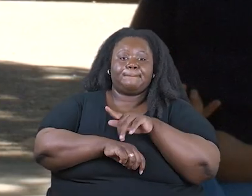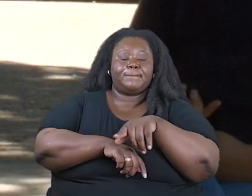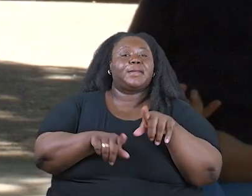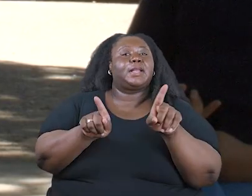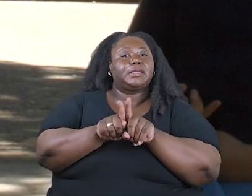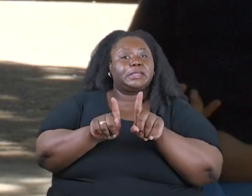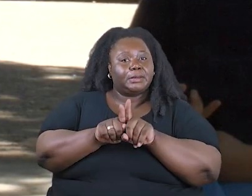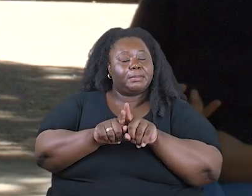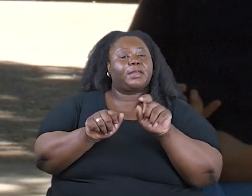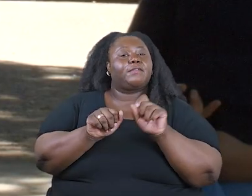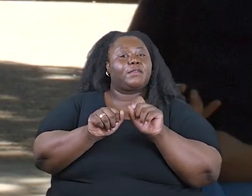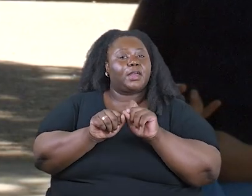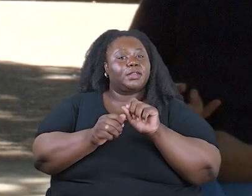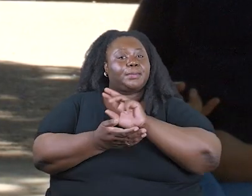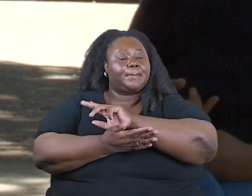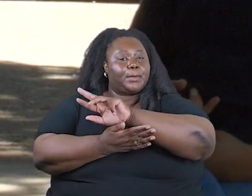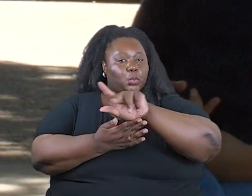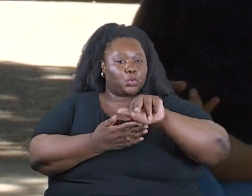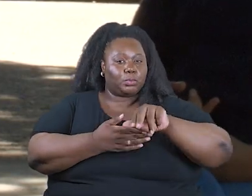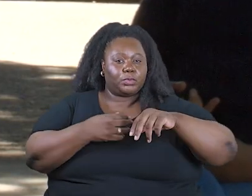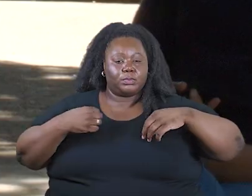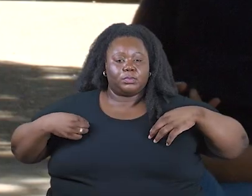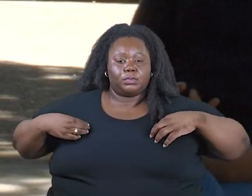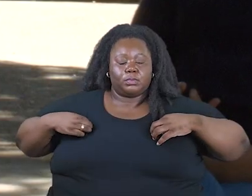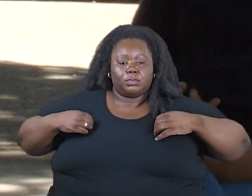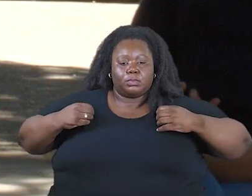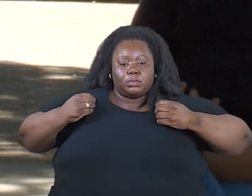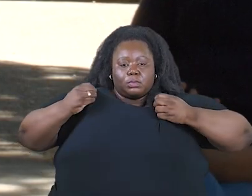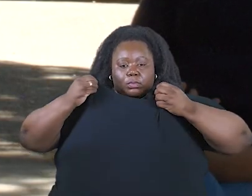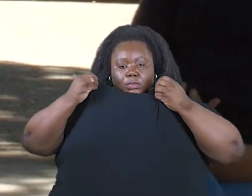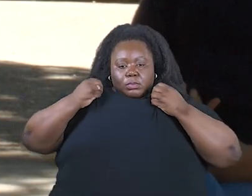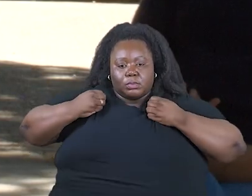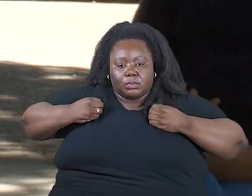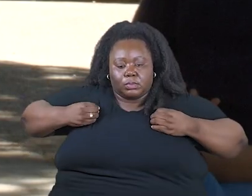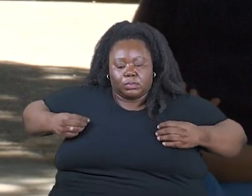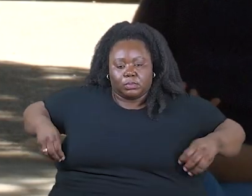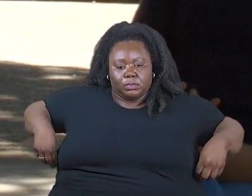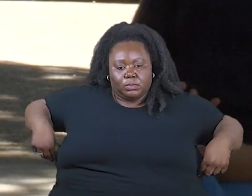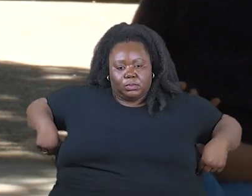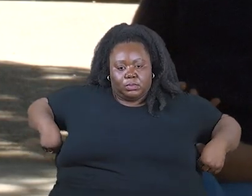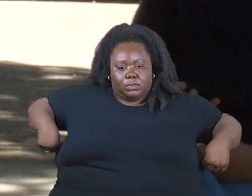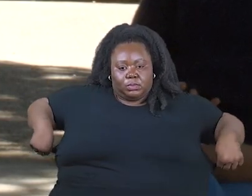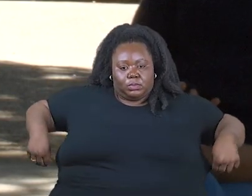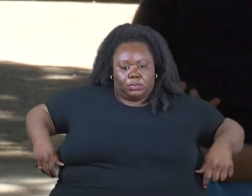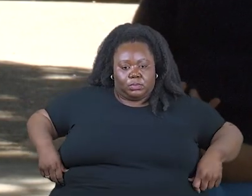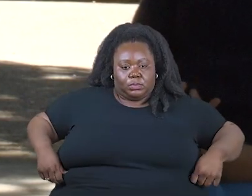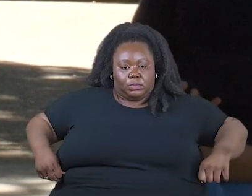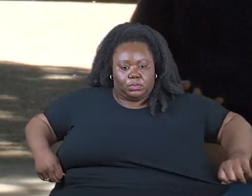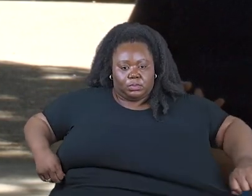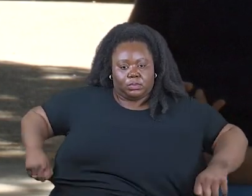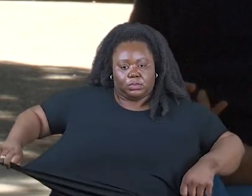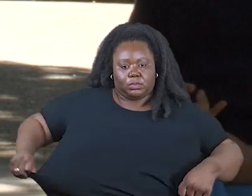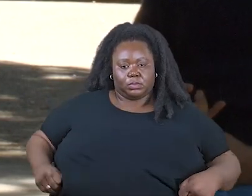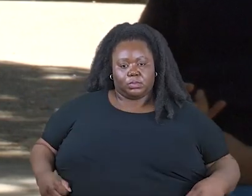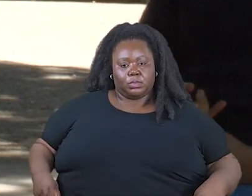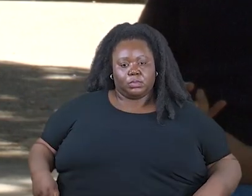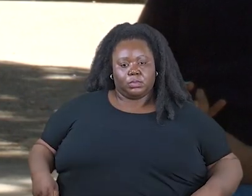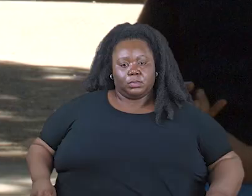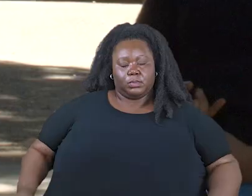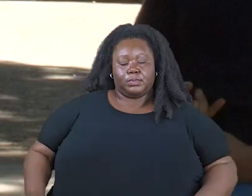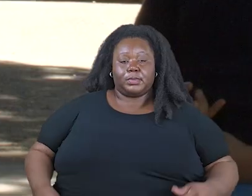também editam múltiplos. Né? A Regina Melim, que agora é